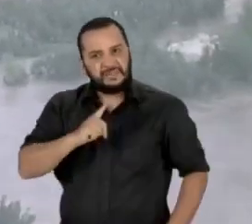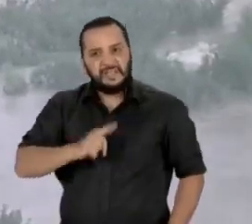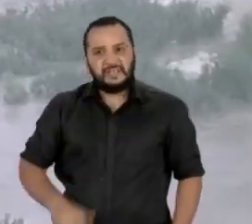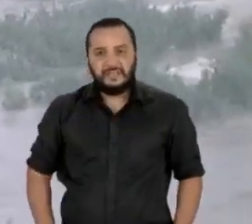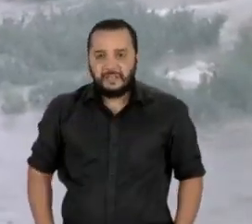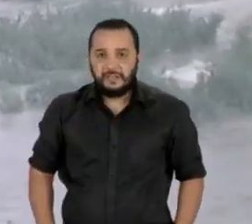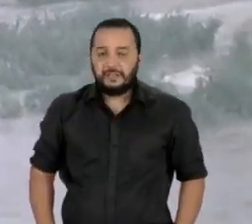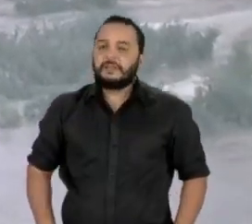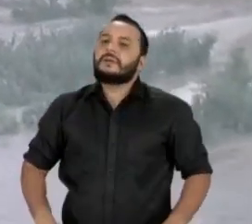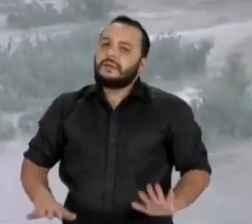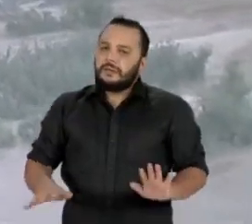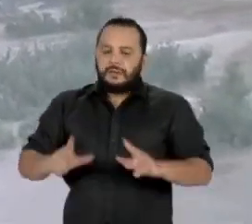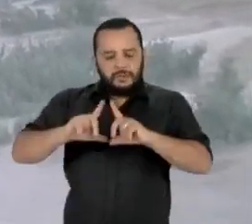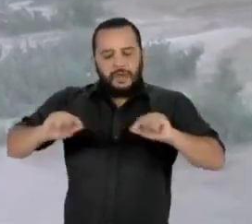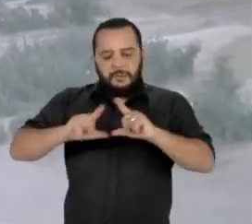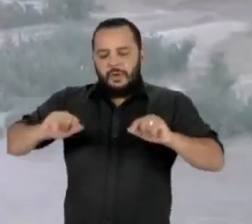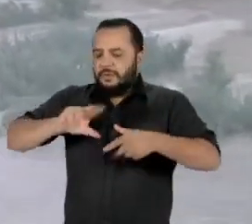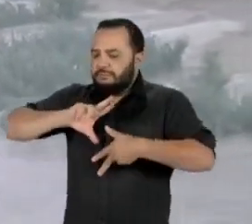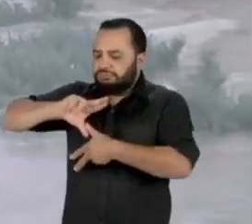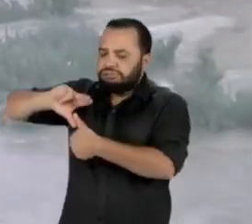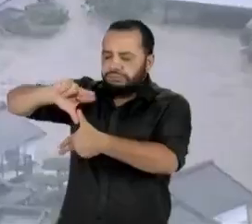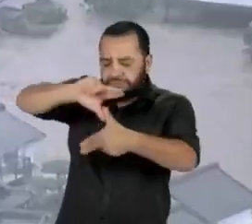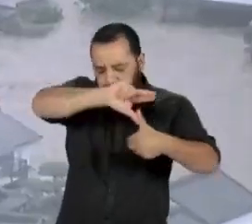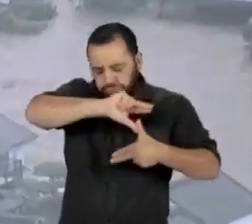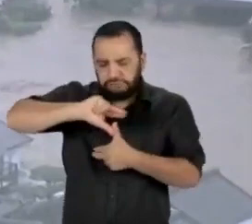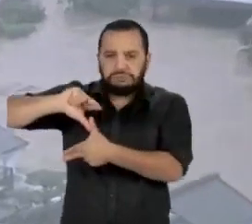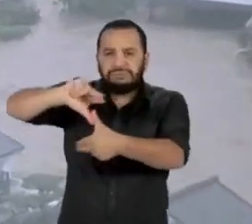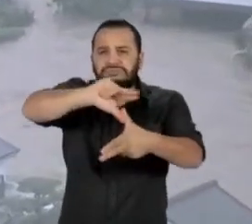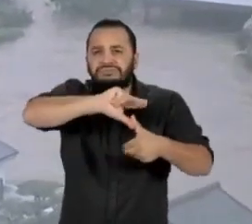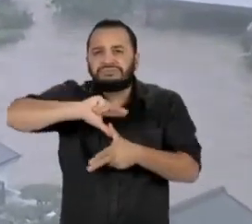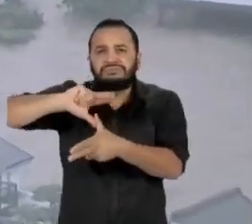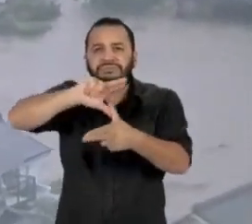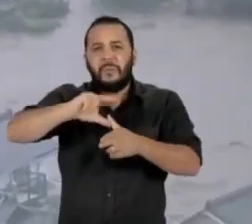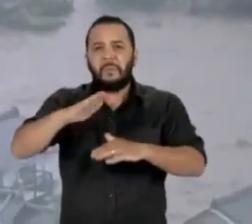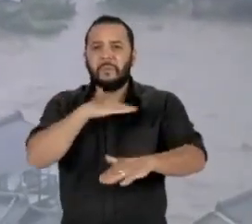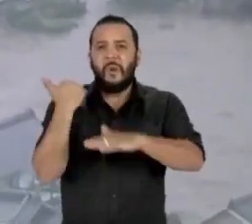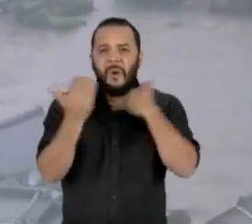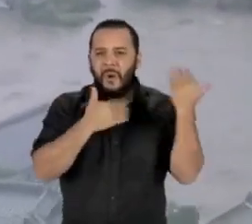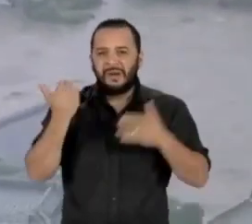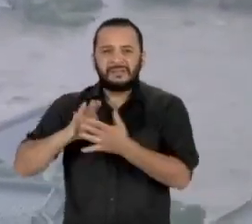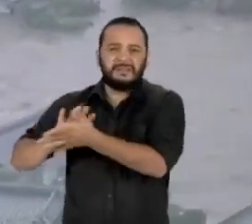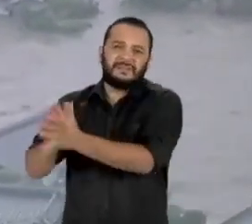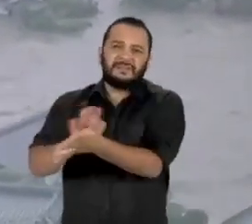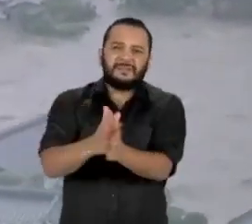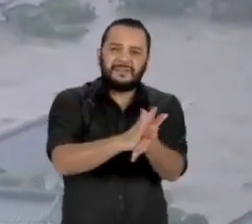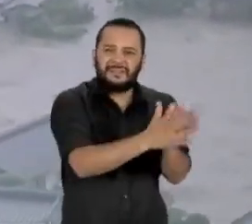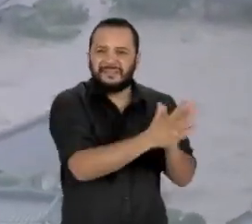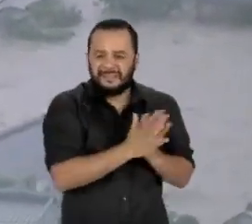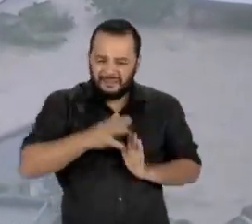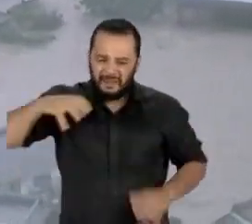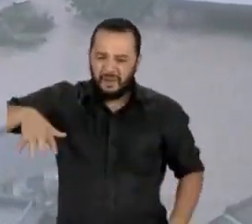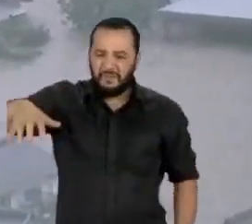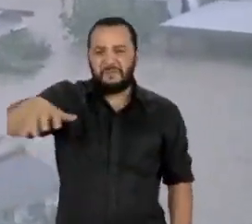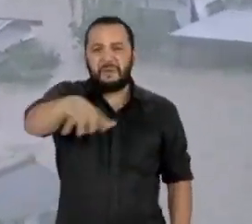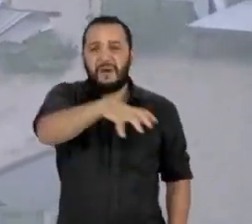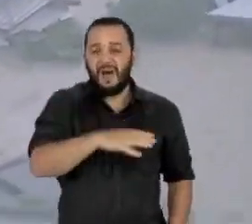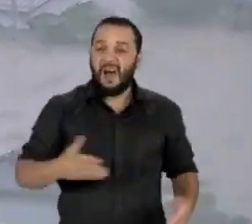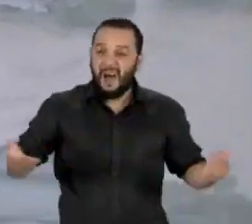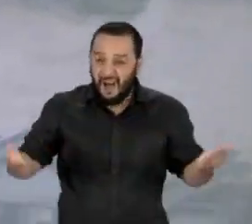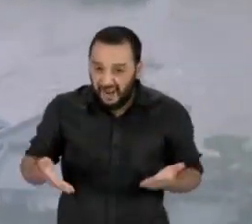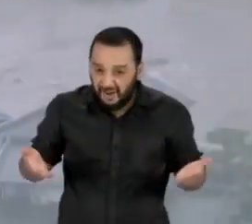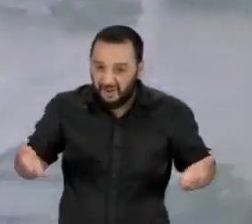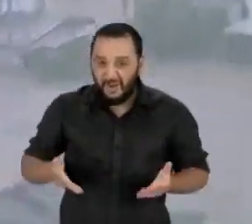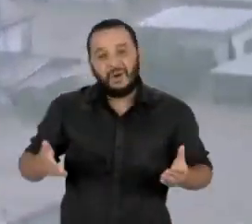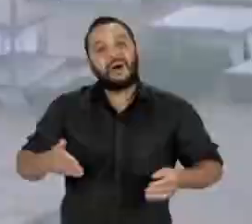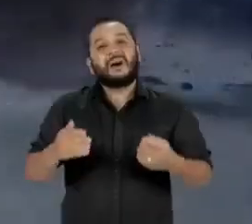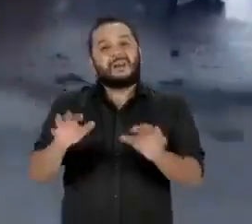Após a passagem do tufão Hagib, que deixou vários mortos e muita destruição em várias cidades do Japão, chegou a hora da